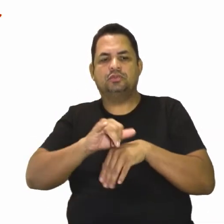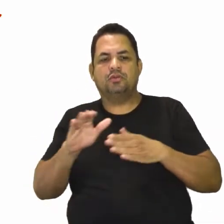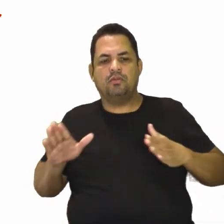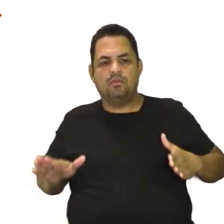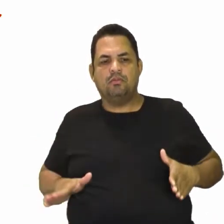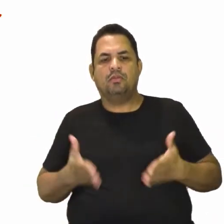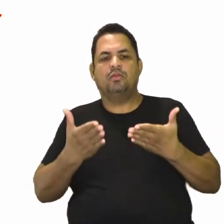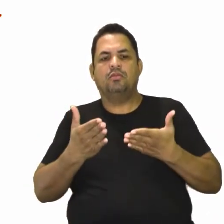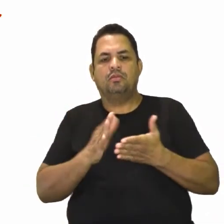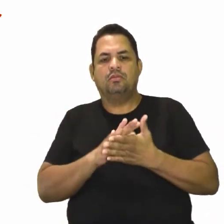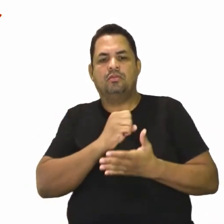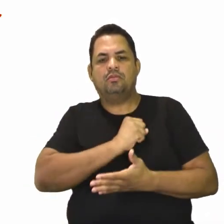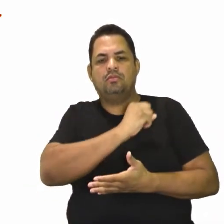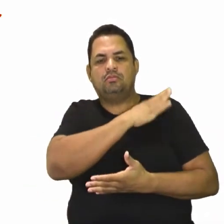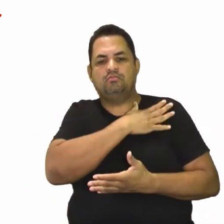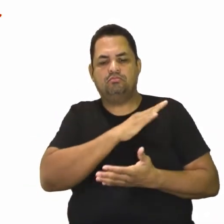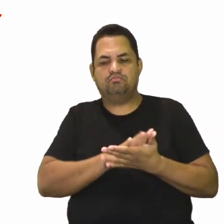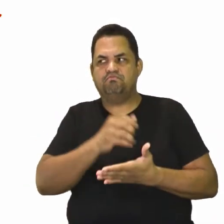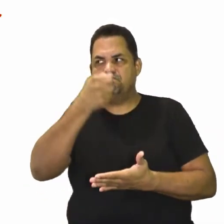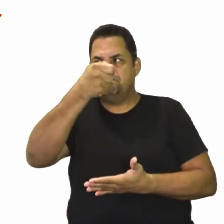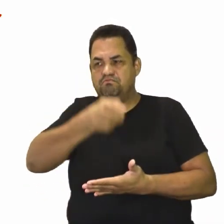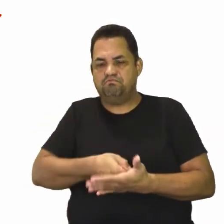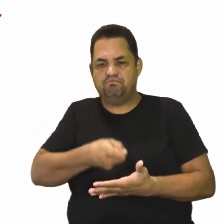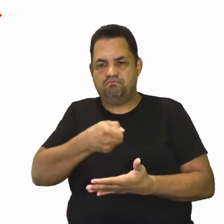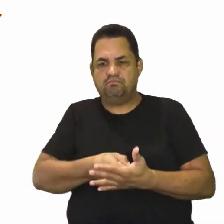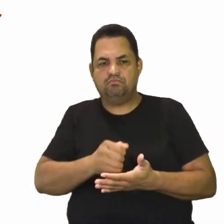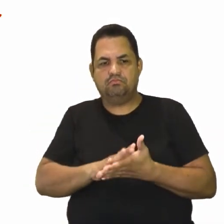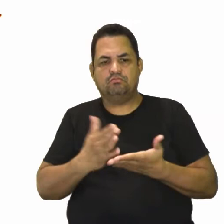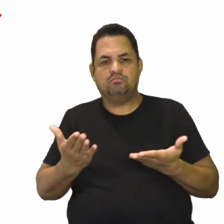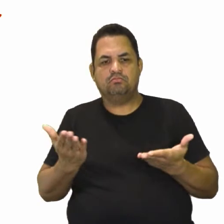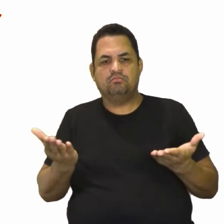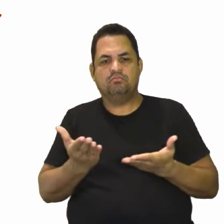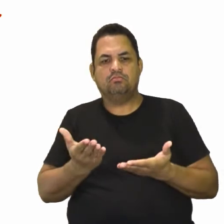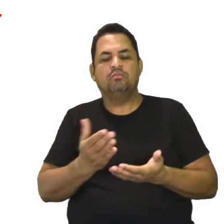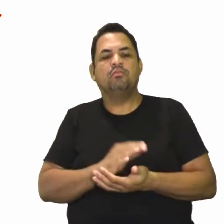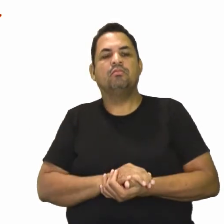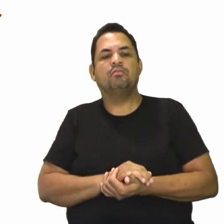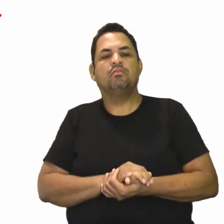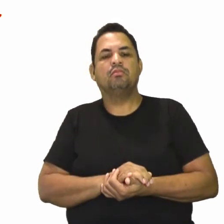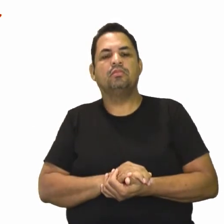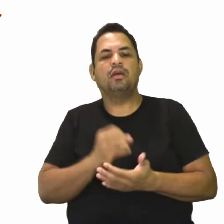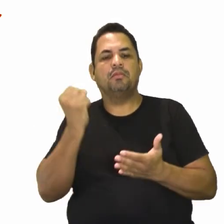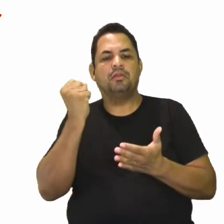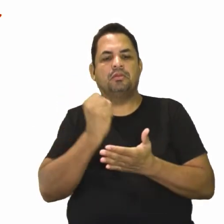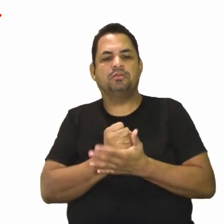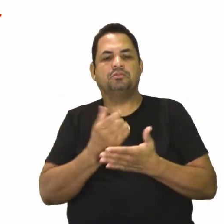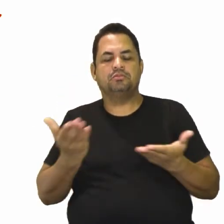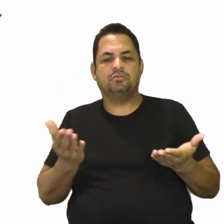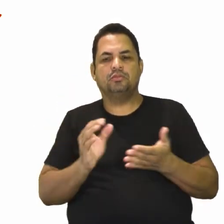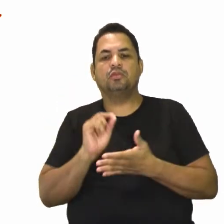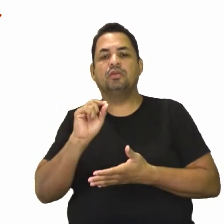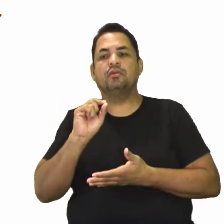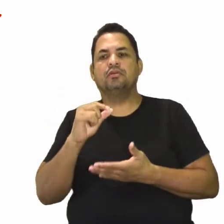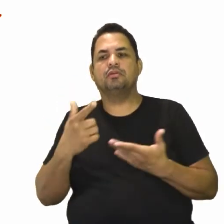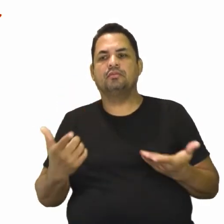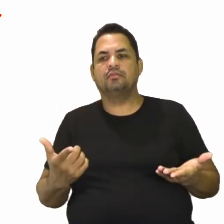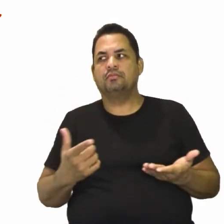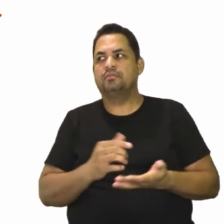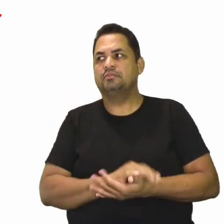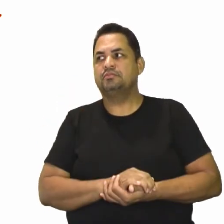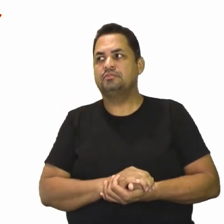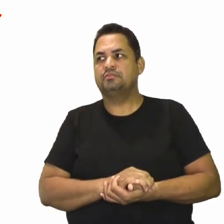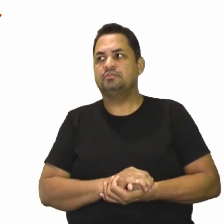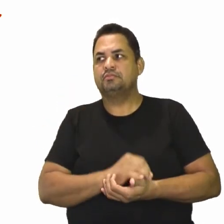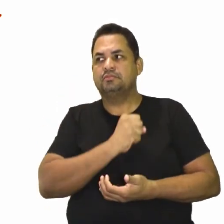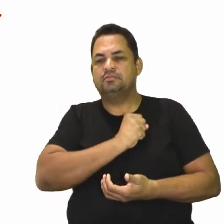promovido por militares de linha dura, embora até hoje tenha sido provado. O que foi isso daqui?